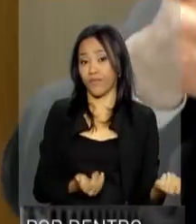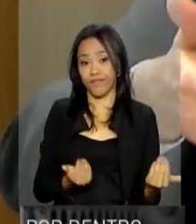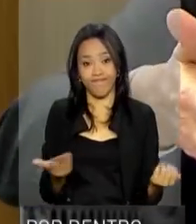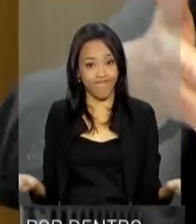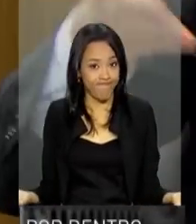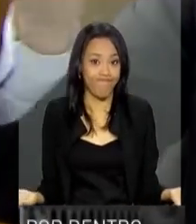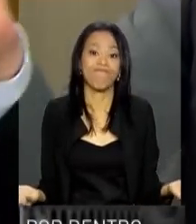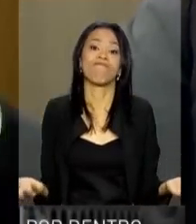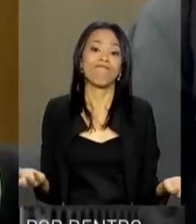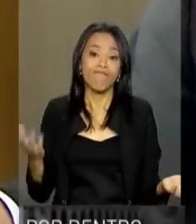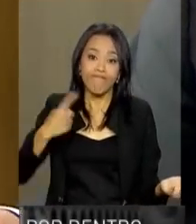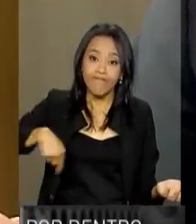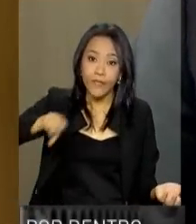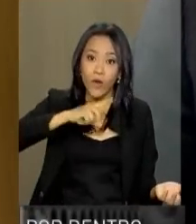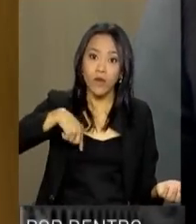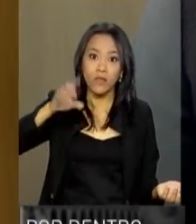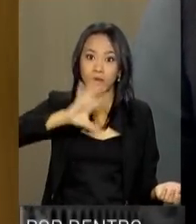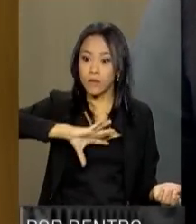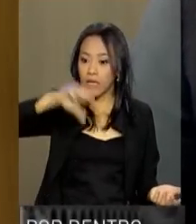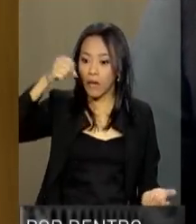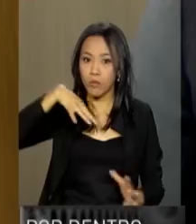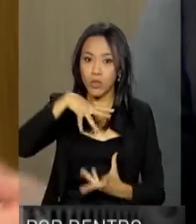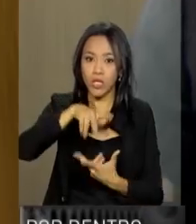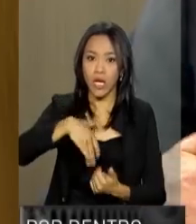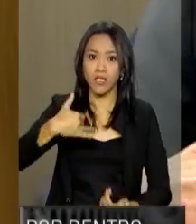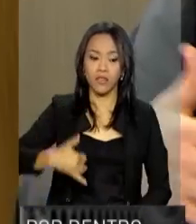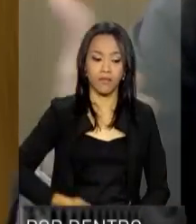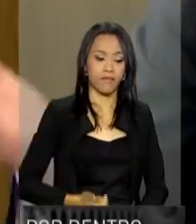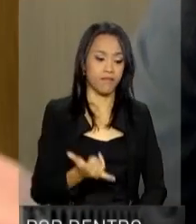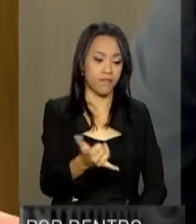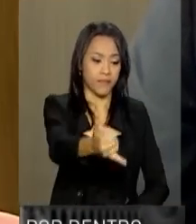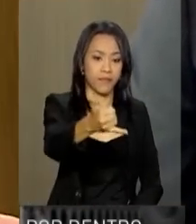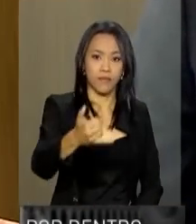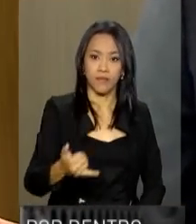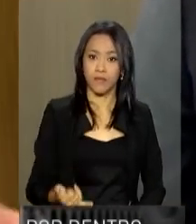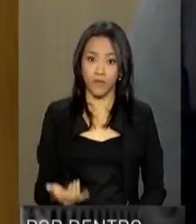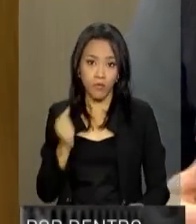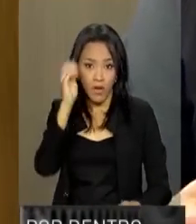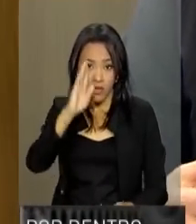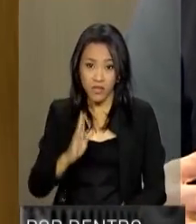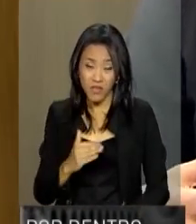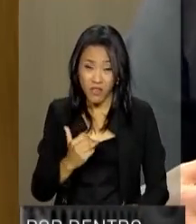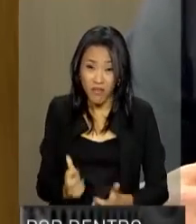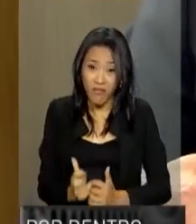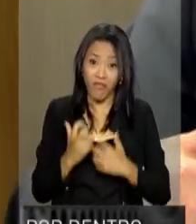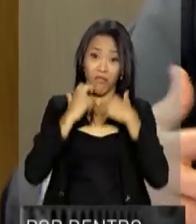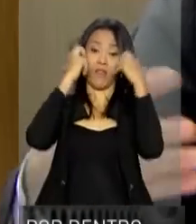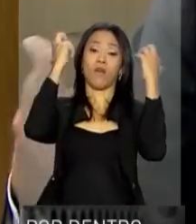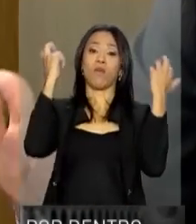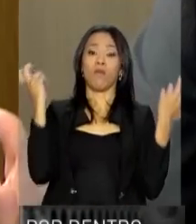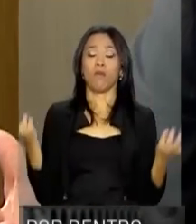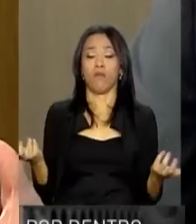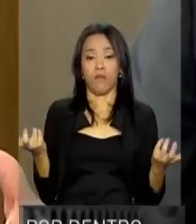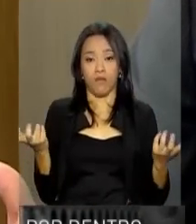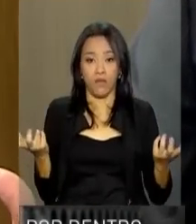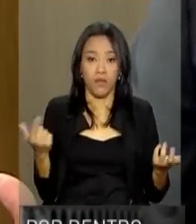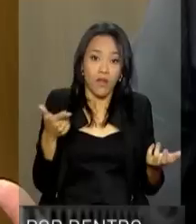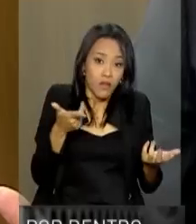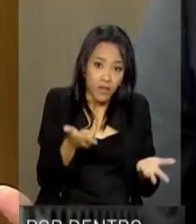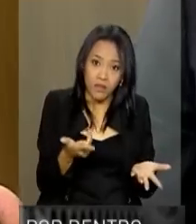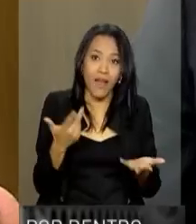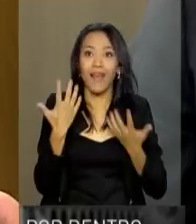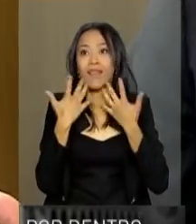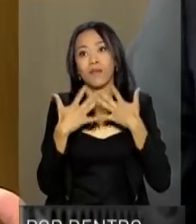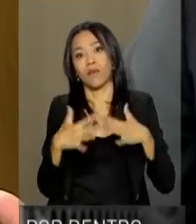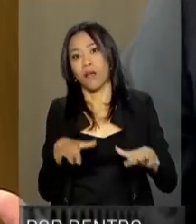nós estamos batendo recordes mundiais e homicídios na isso é uma vergonha para o brasil é isso foi tratado como uma coisa